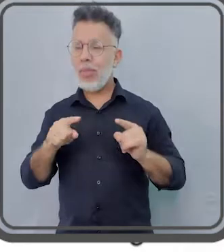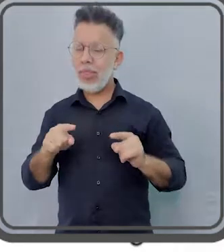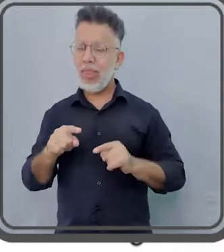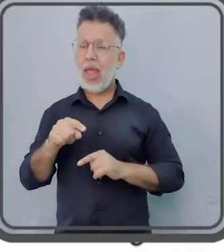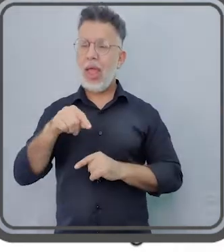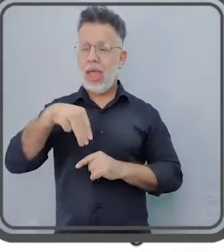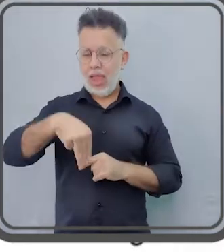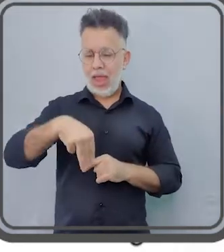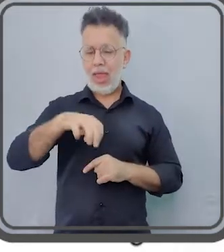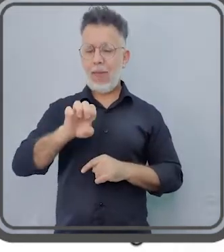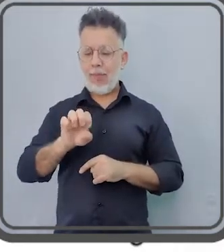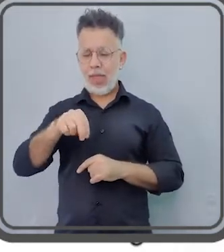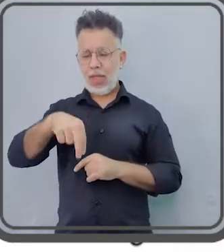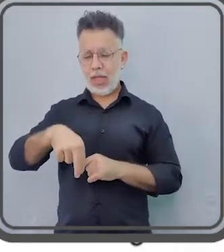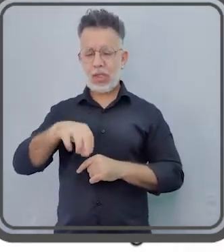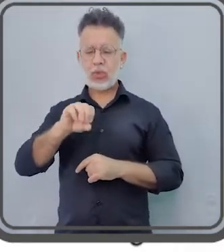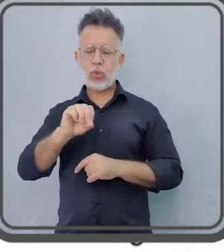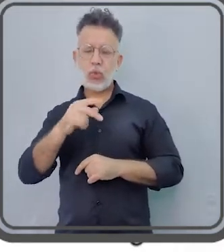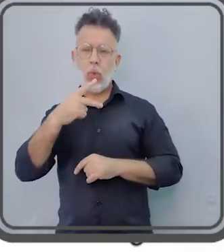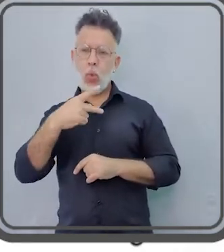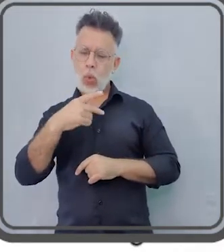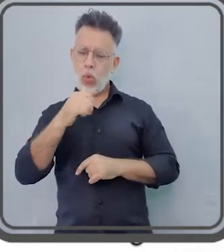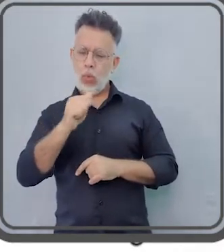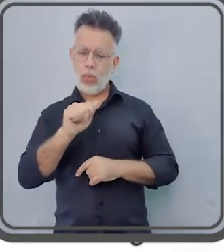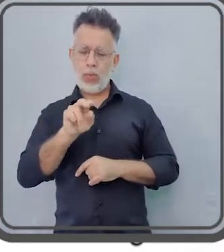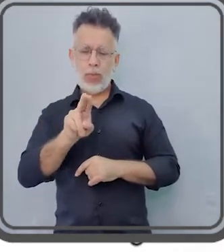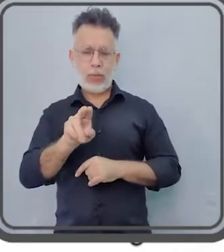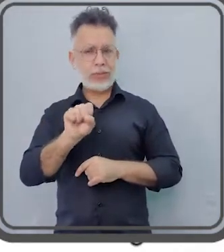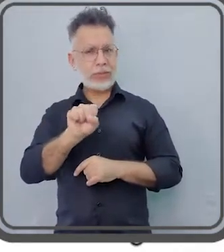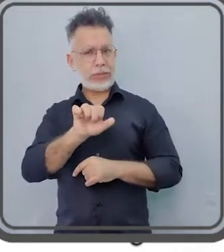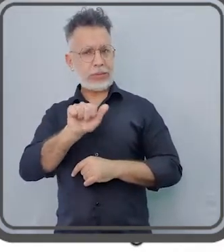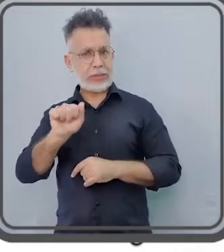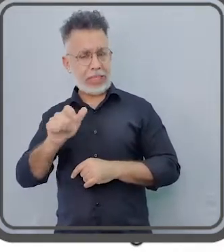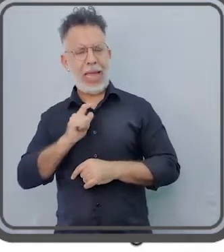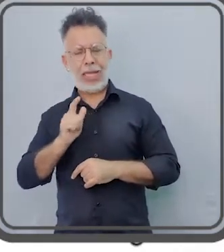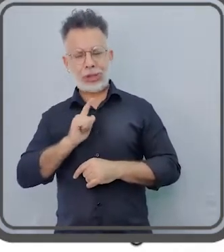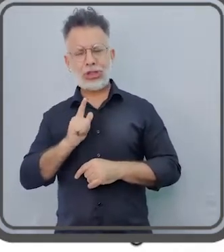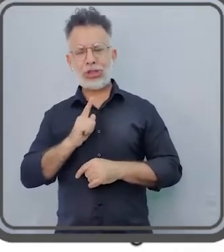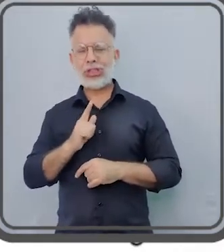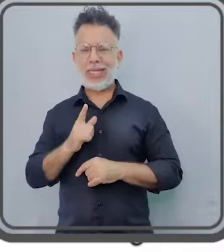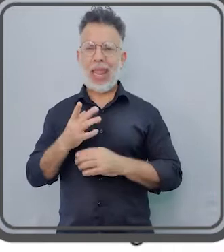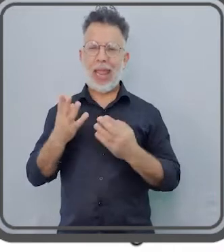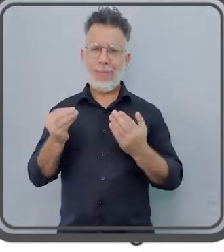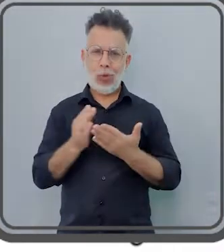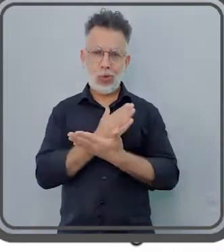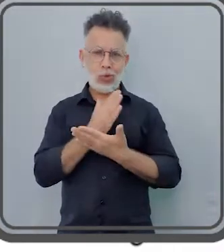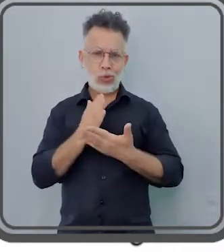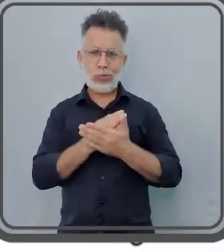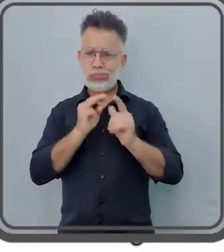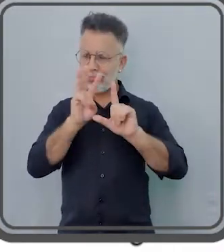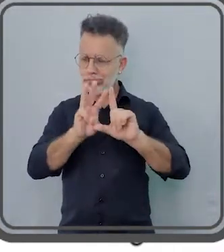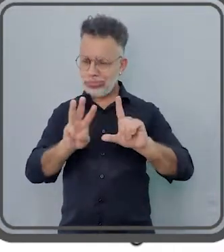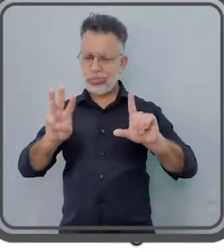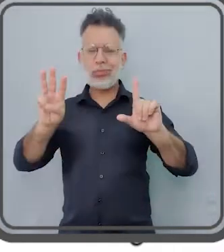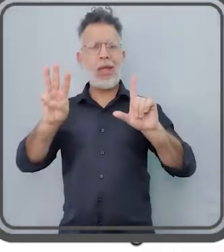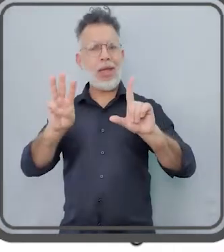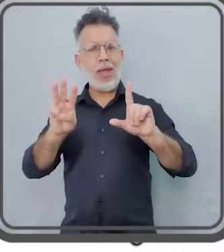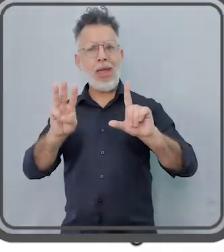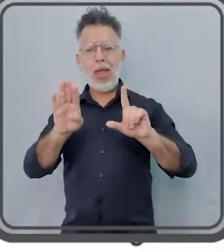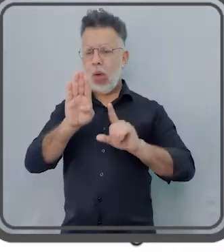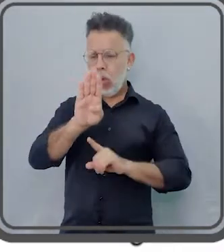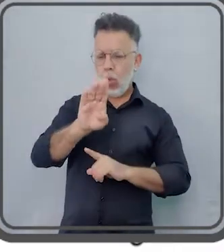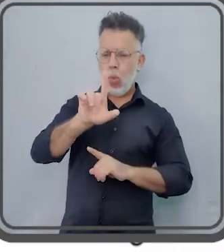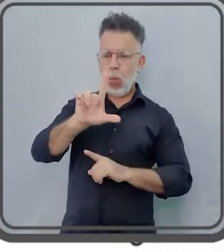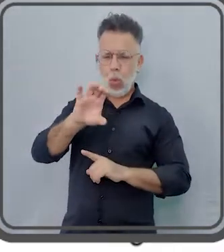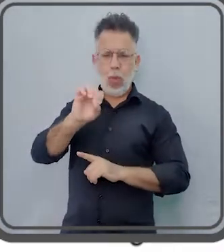gente tem os nossos canais, né, de blog, Instagram, onde a gente fala muito sobre esse conteúdo, mas de maneira muito ativa também, quase num marketing